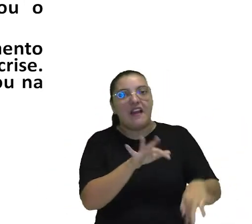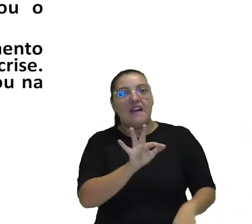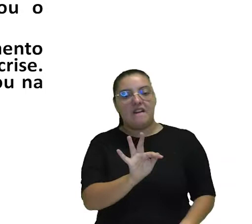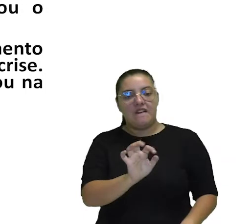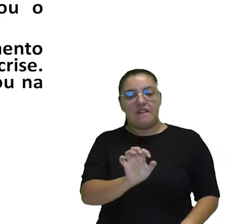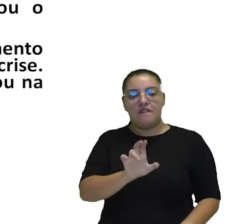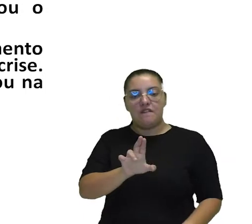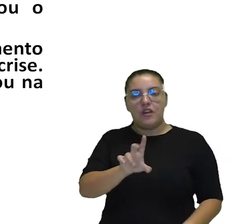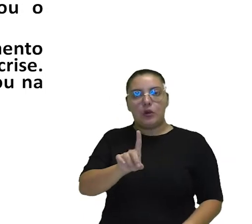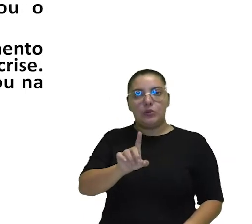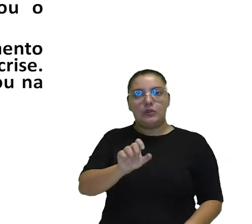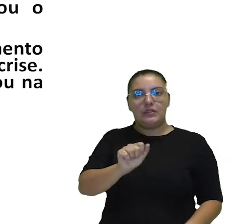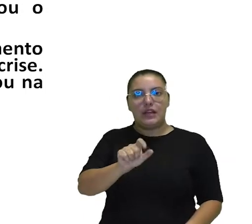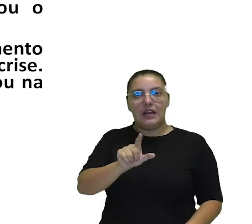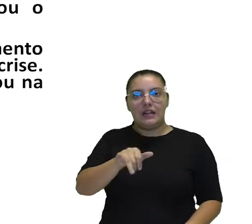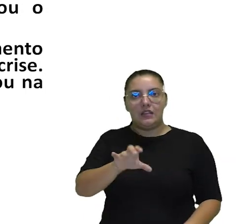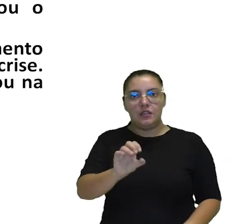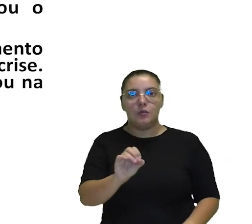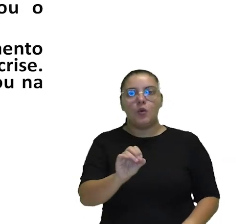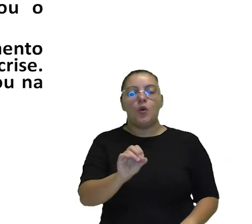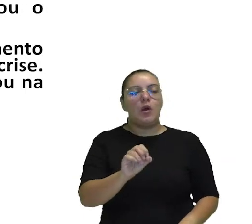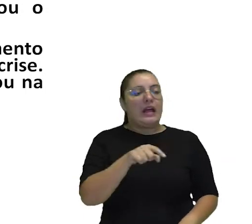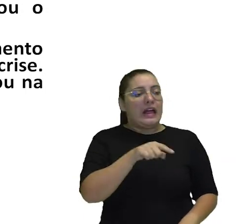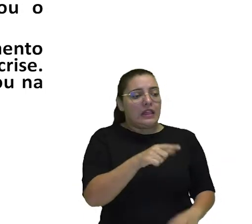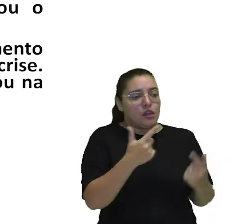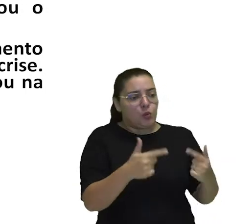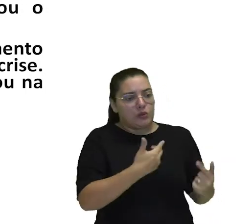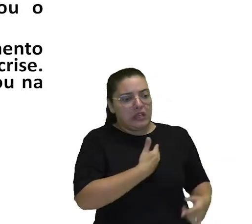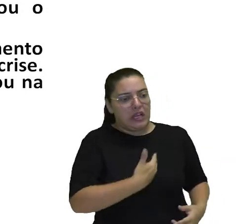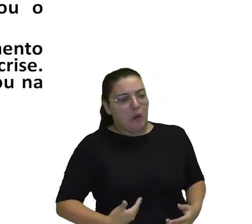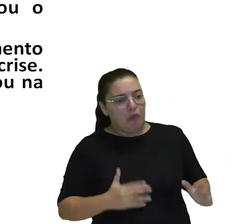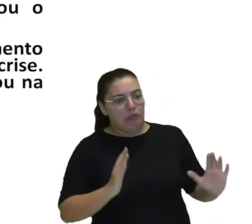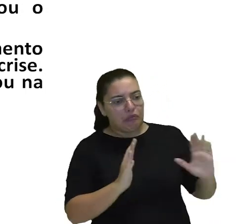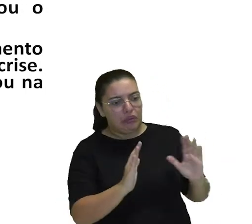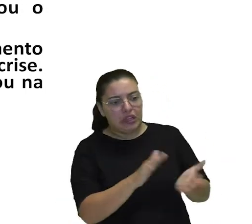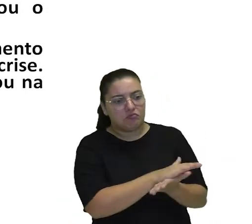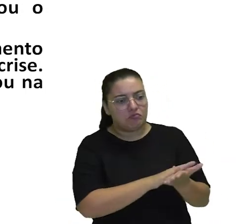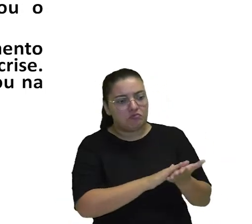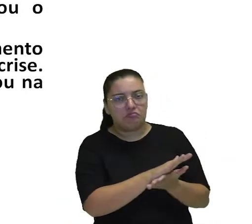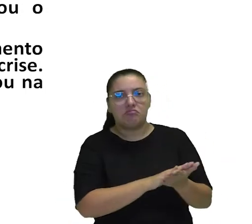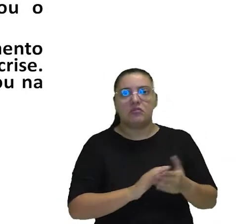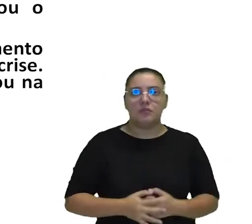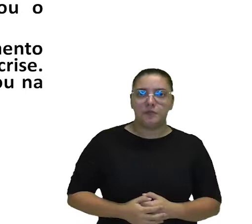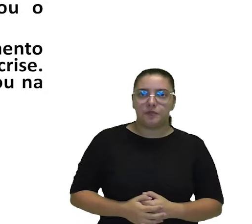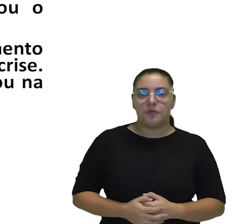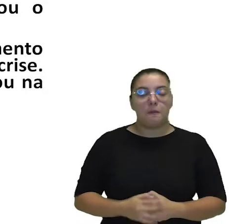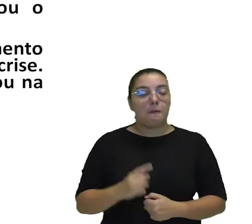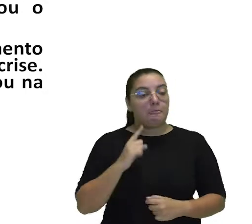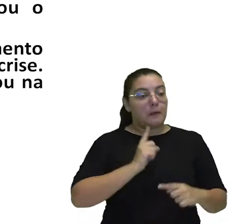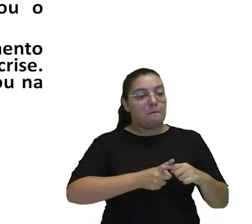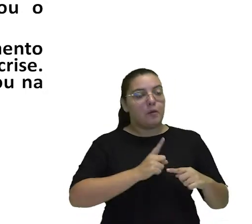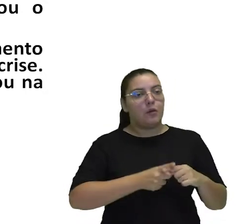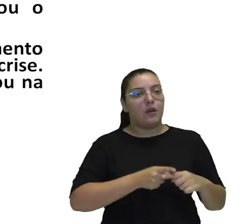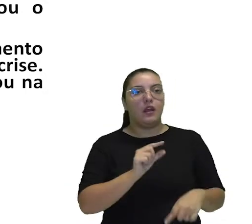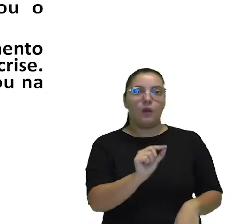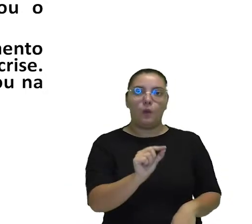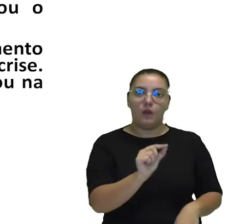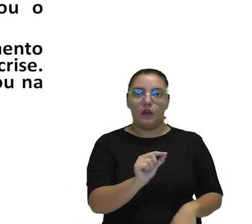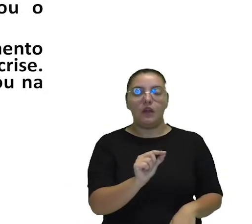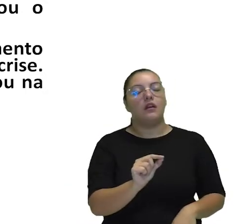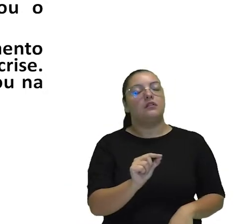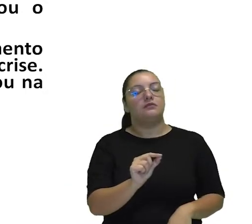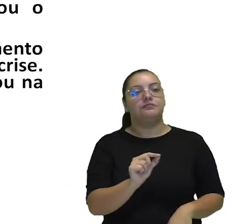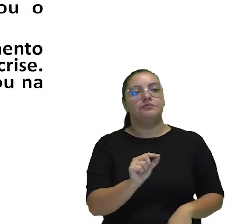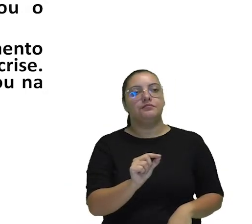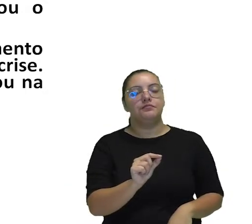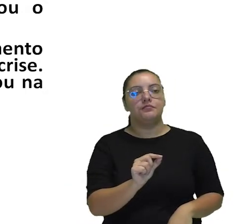que é descentralizado. Porque essa descentralização do feudalismo aconteceu. Esse acontecimento existe por conta